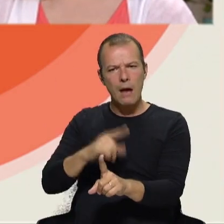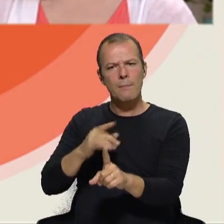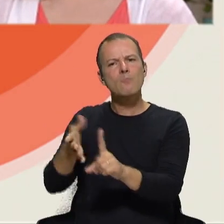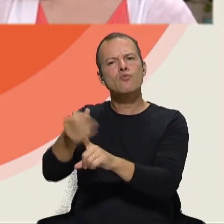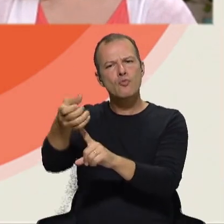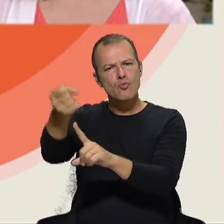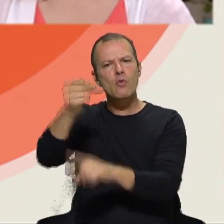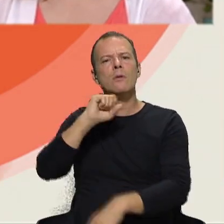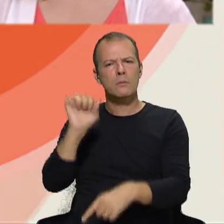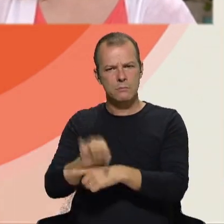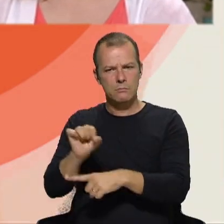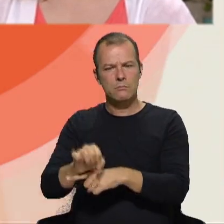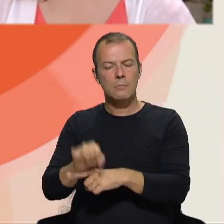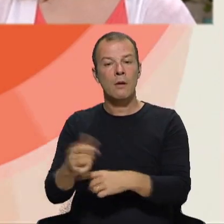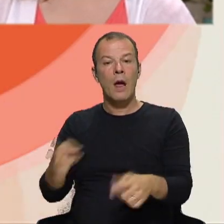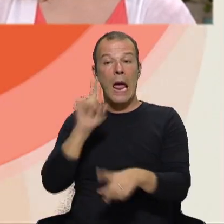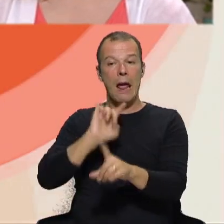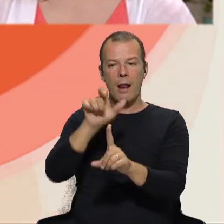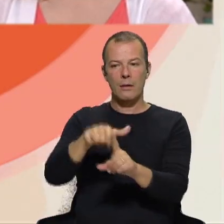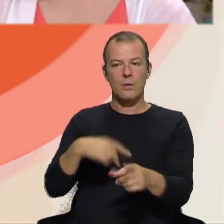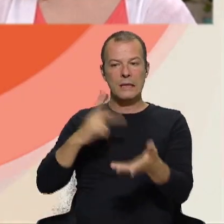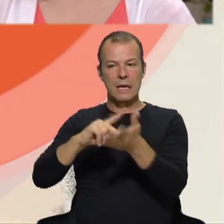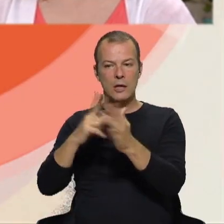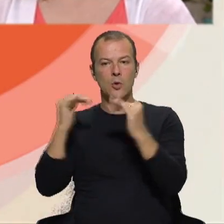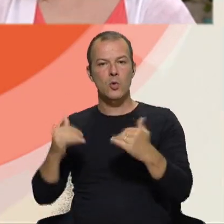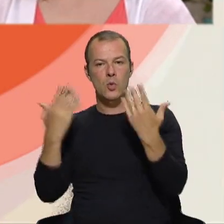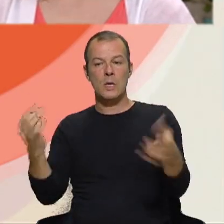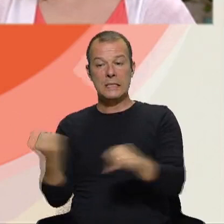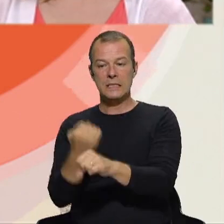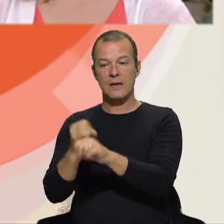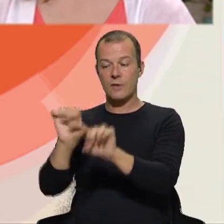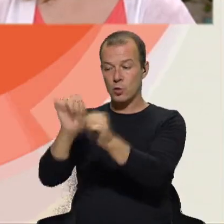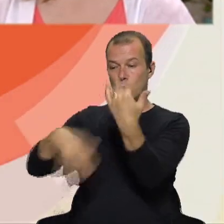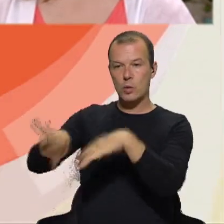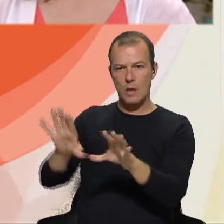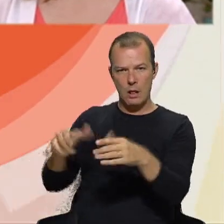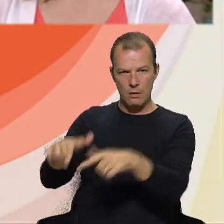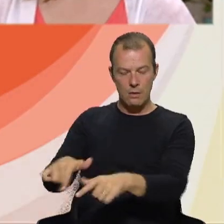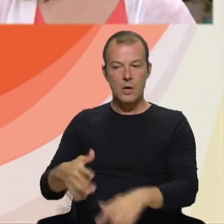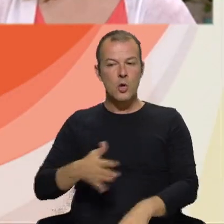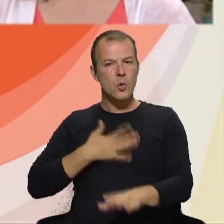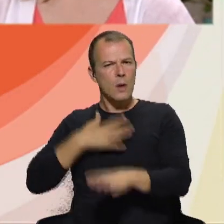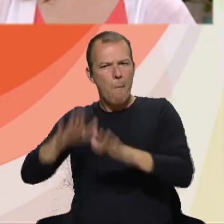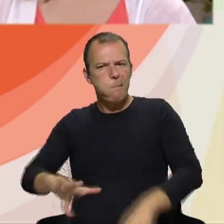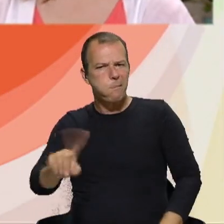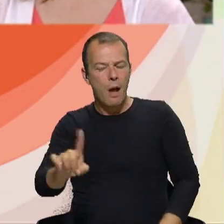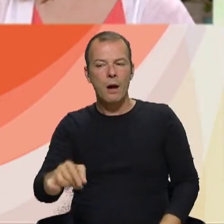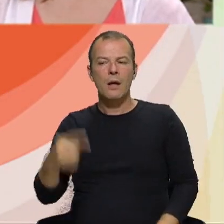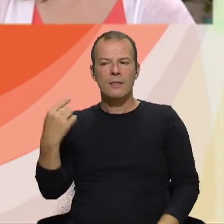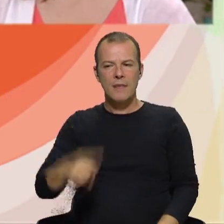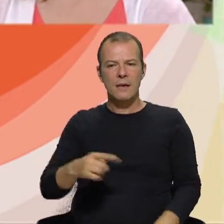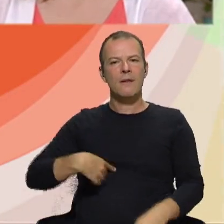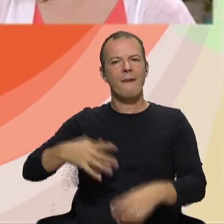mais longe. Ela fez um curso técnico superior em serviço social, não quis ficar por aí, ela tem os